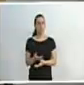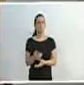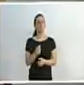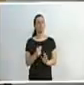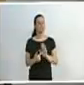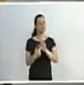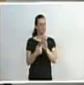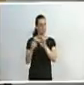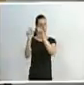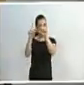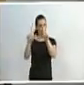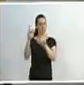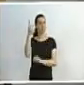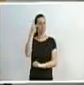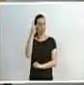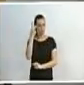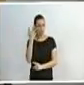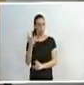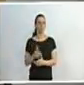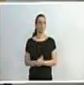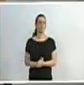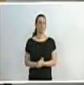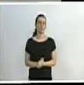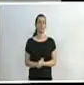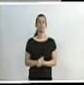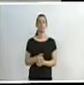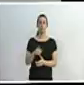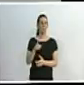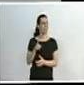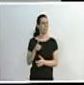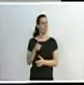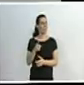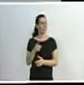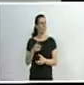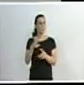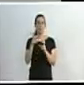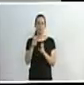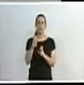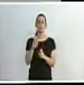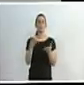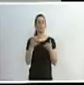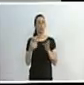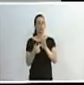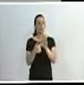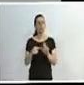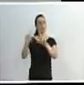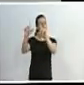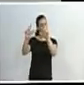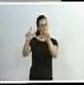do Ari, São Paulo ganhou, está bonito na foto, está ali na retaguarda. Hoje ele vai mostrar as fotos também